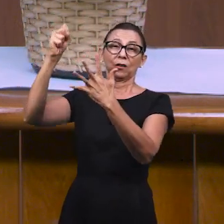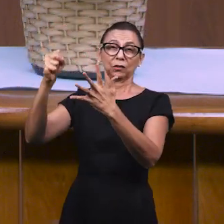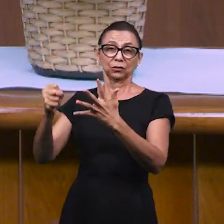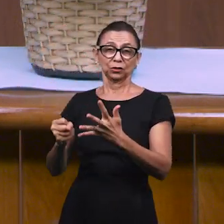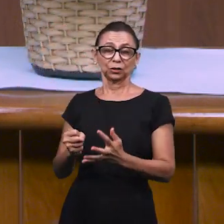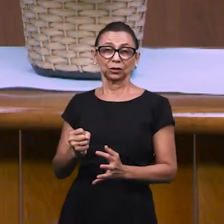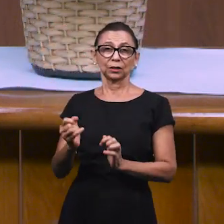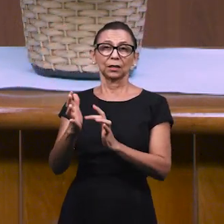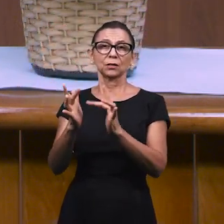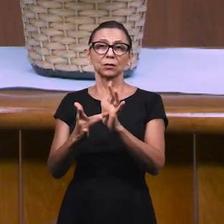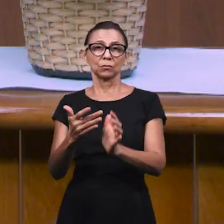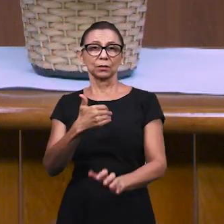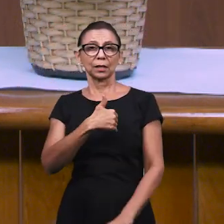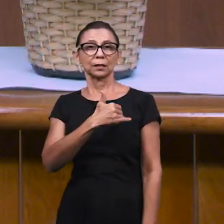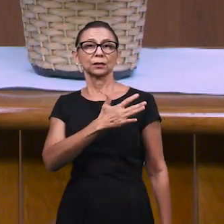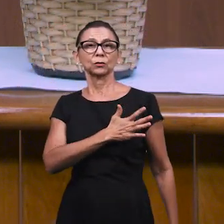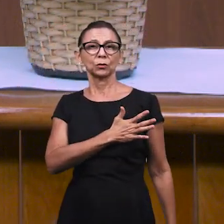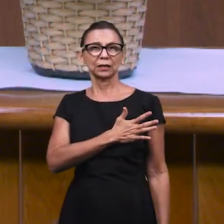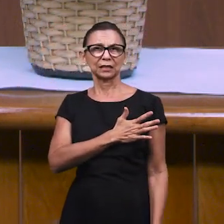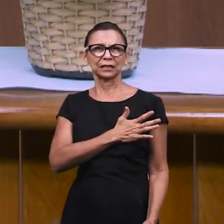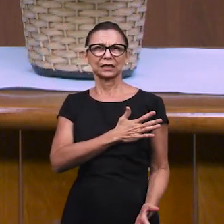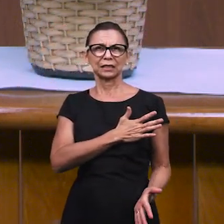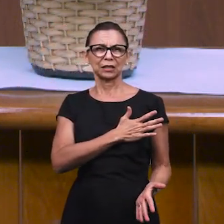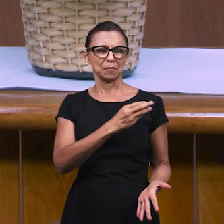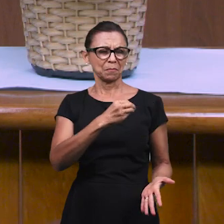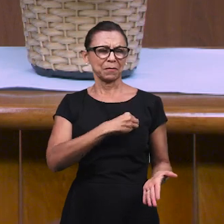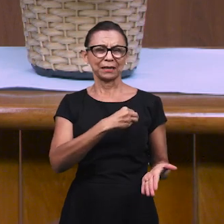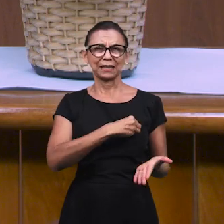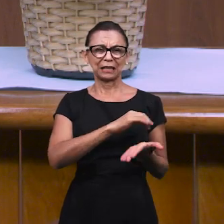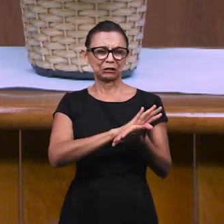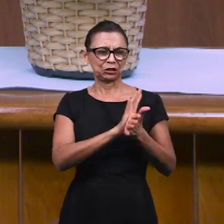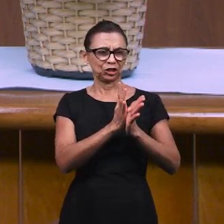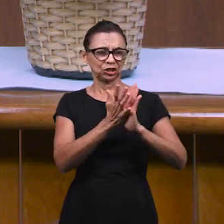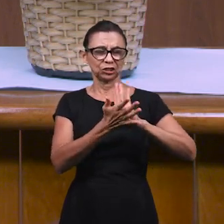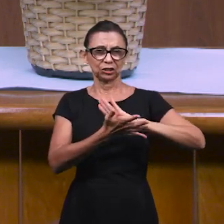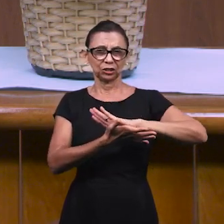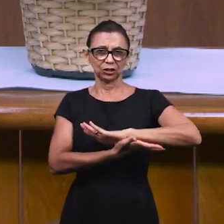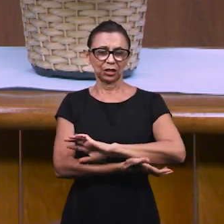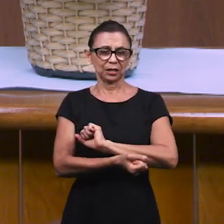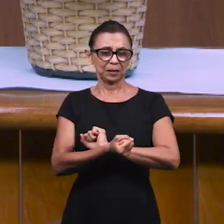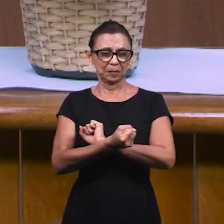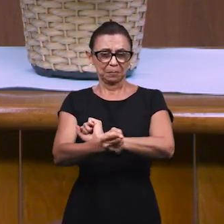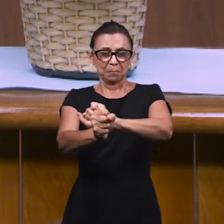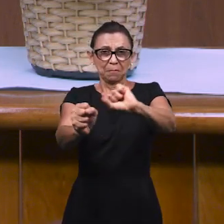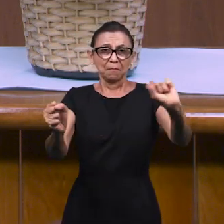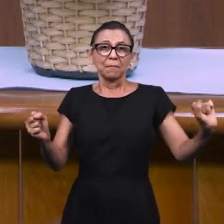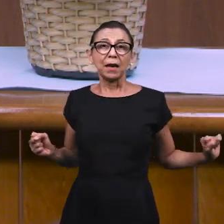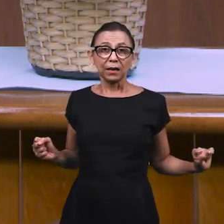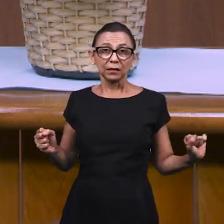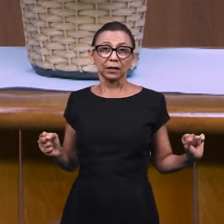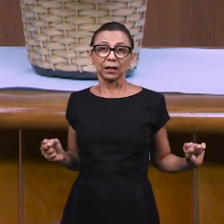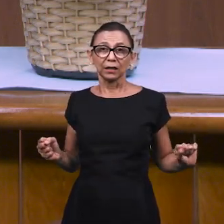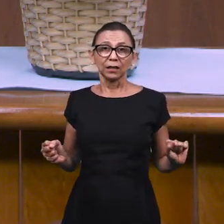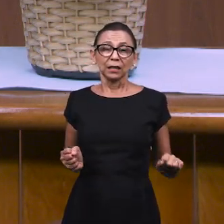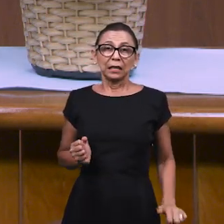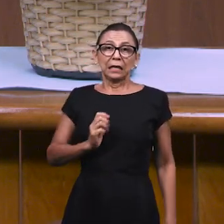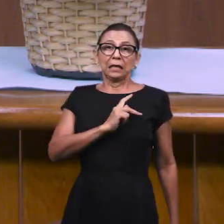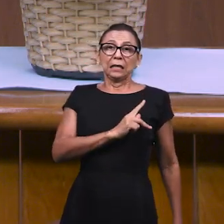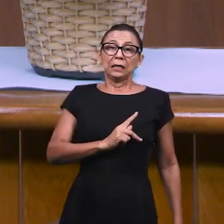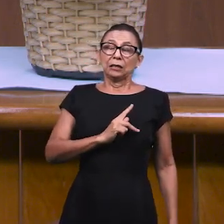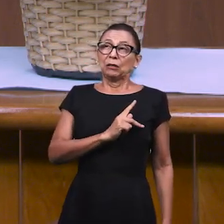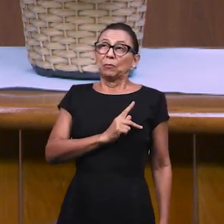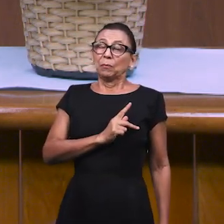nossa mente, que entra no nosso coração, que destrói as trevas e destruiu as trevas que havia no coração de Paulo. E Paulo diz, olha, eu não